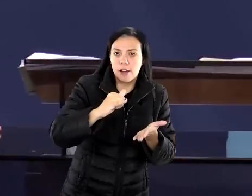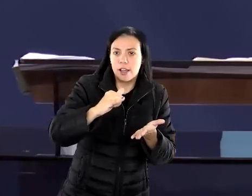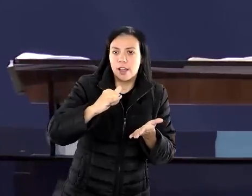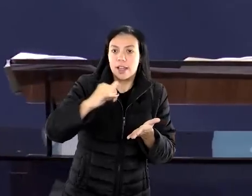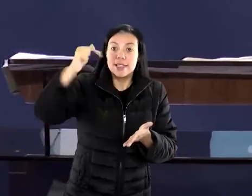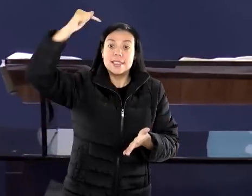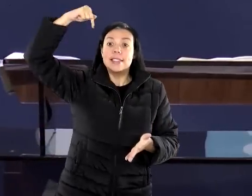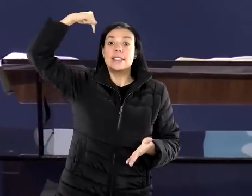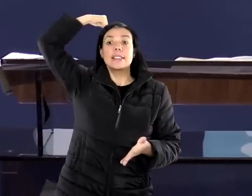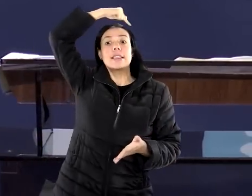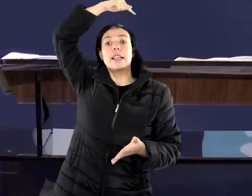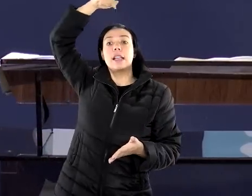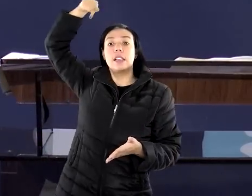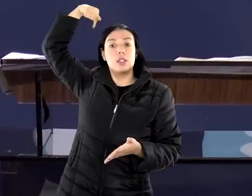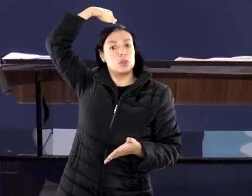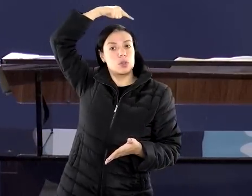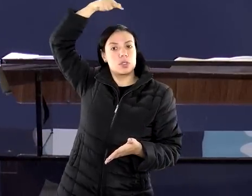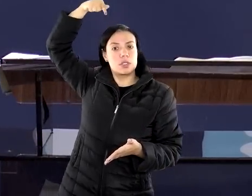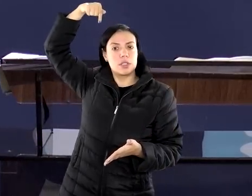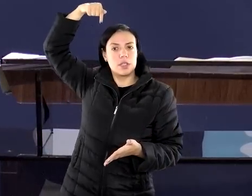em Tessalônica.